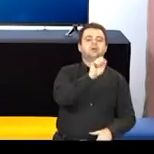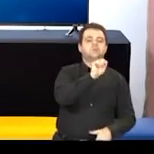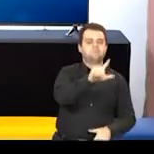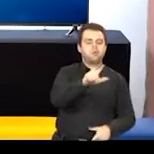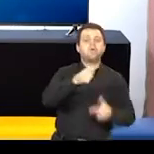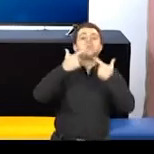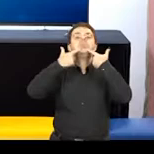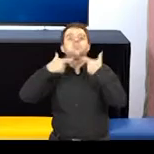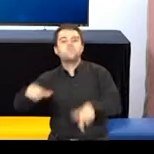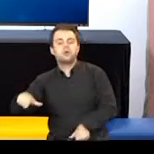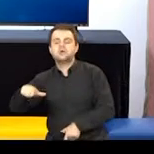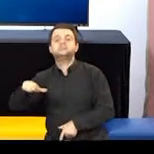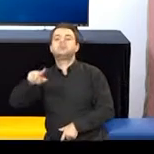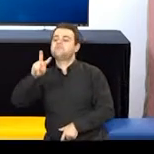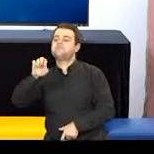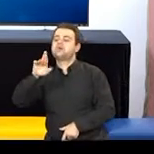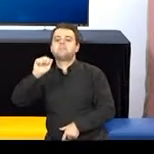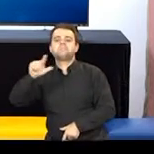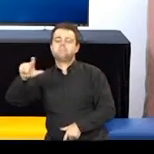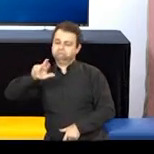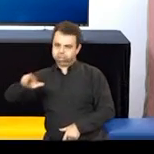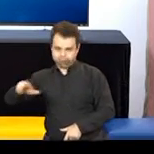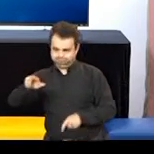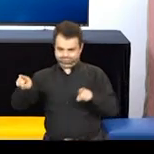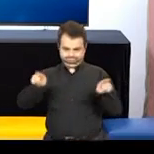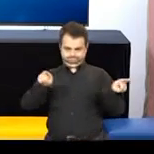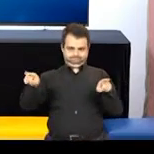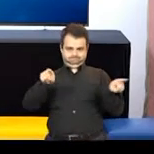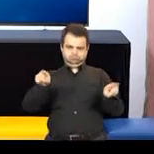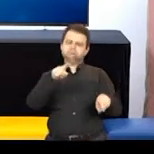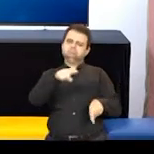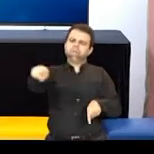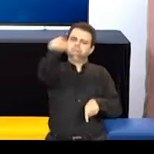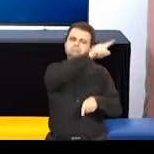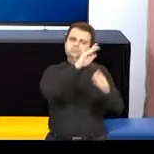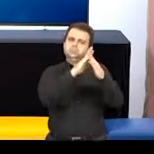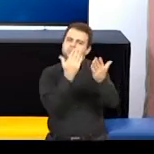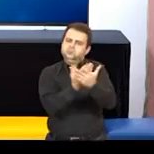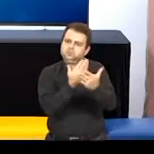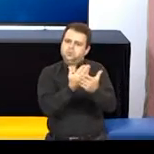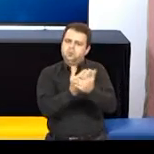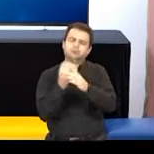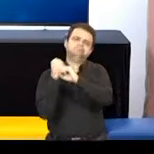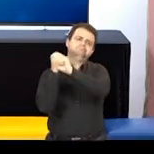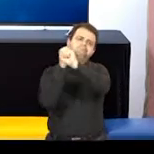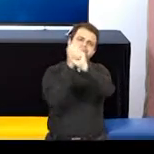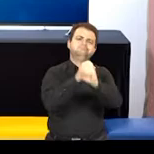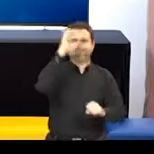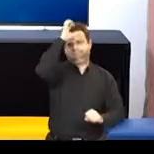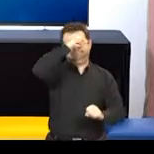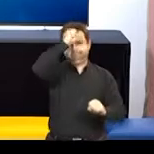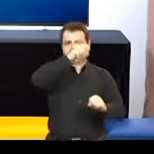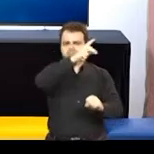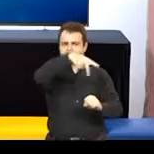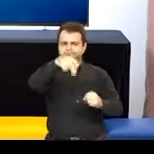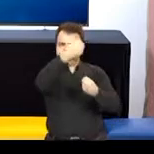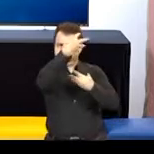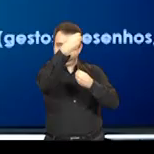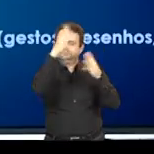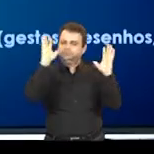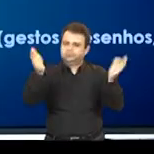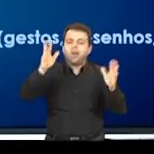assunto amplamente falado em todos os anos de estudo, então vocês já viram isso com certeza, vou apenas relembrá-los. Linguagem